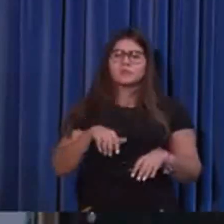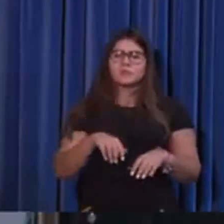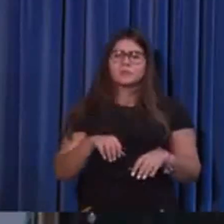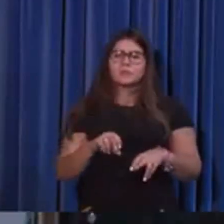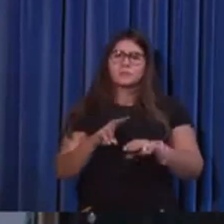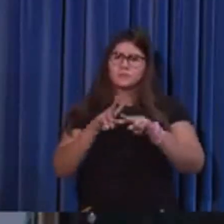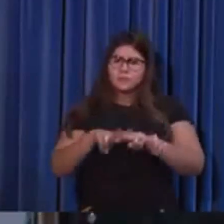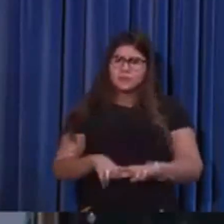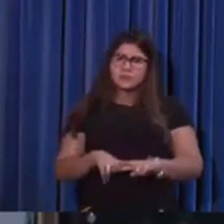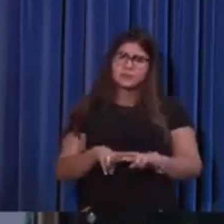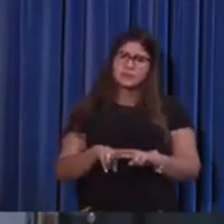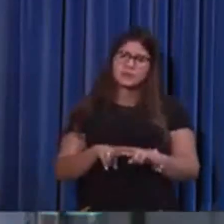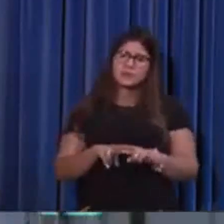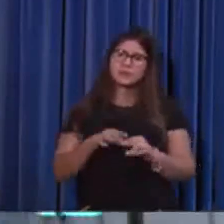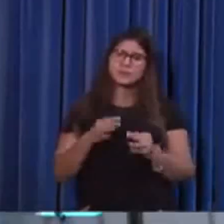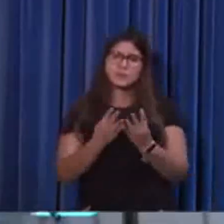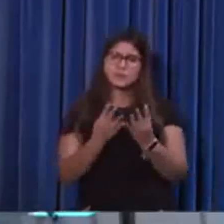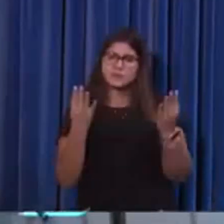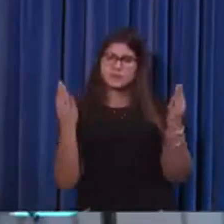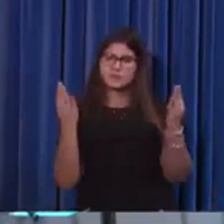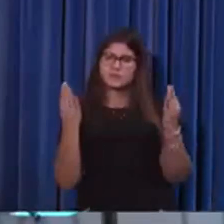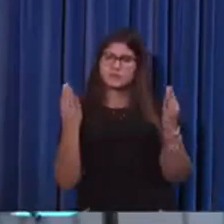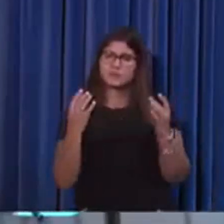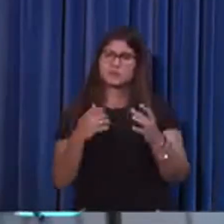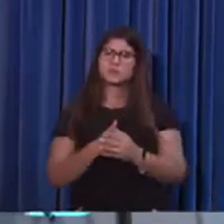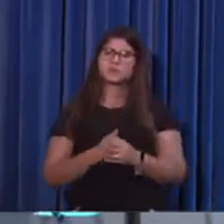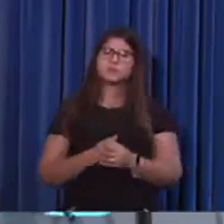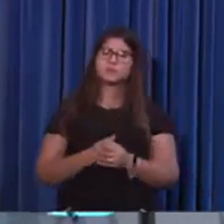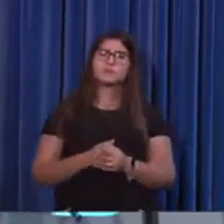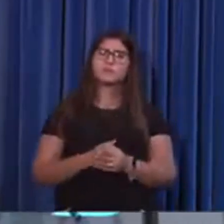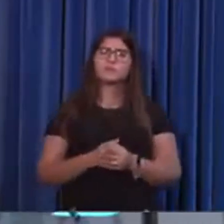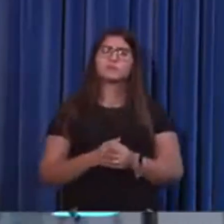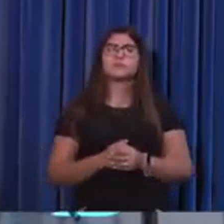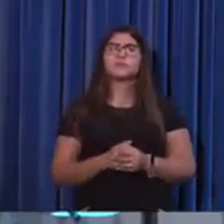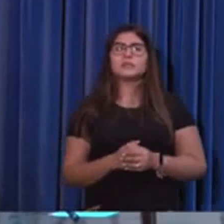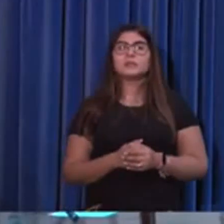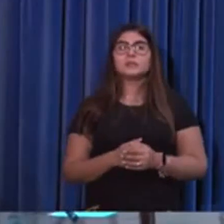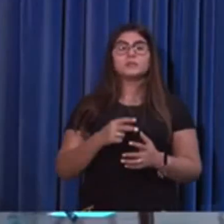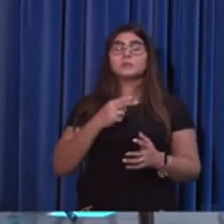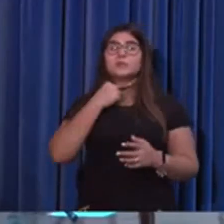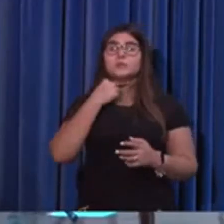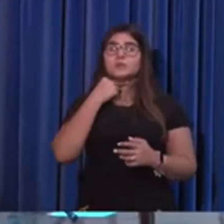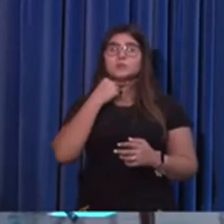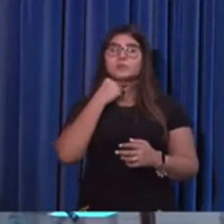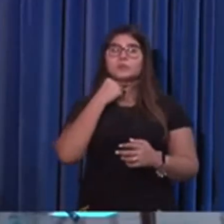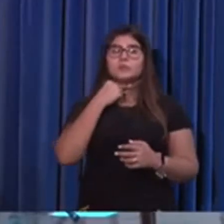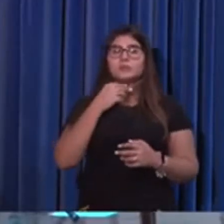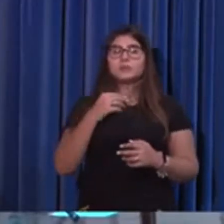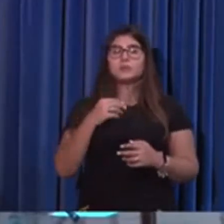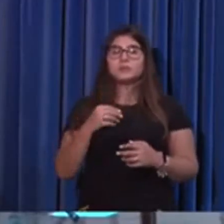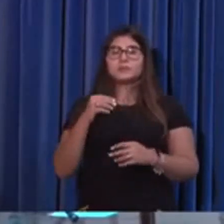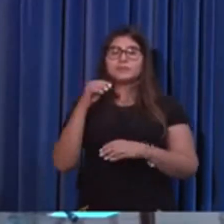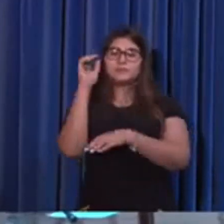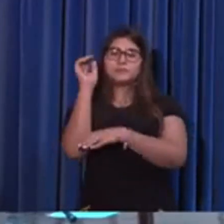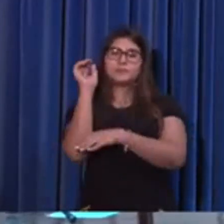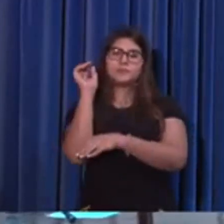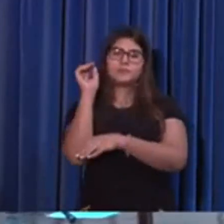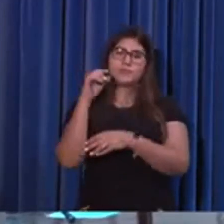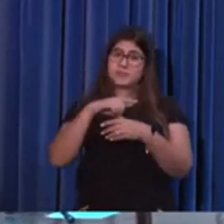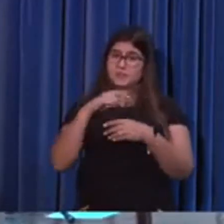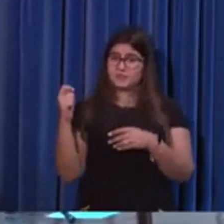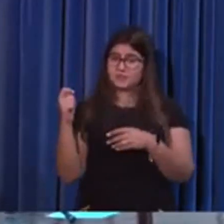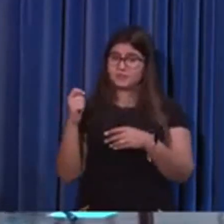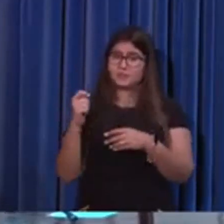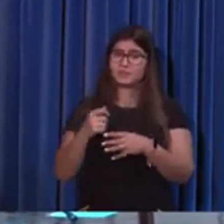3 minutos, a gente vê que as pessoas estão sentadas, daqui a pouco dá uma mexidinha para um lado, mexidinha para o outro. Esses homens, depois de estarem com as